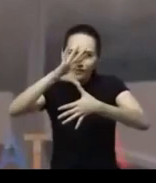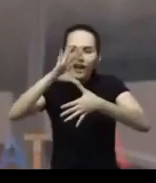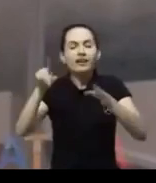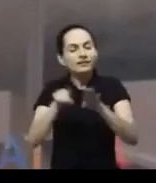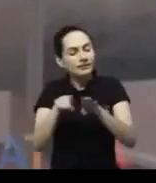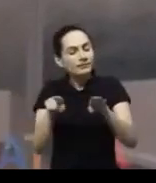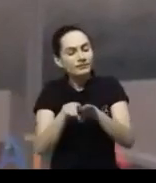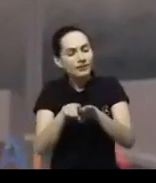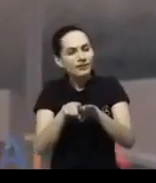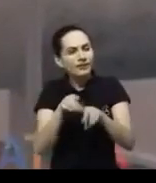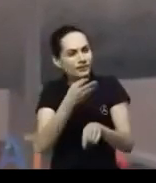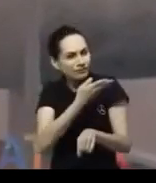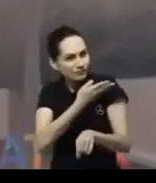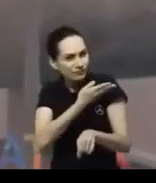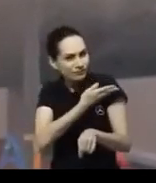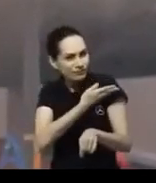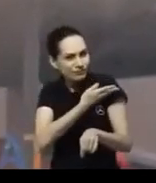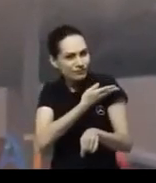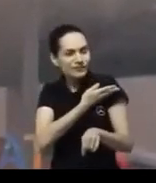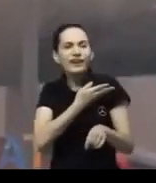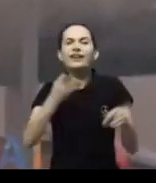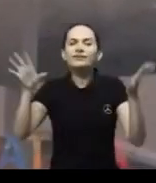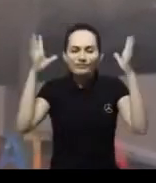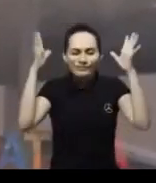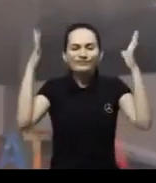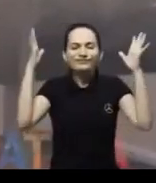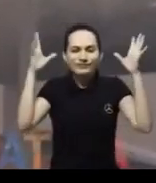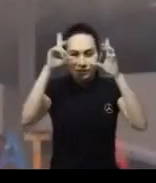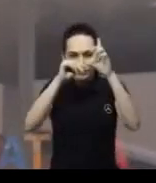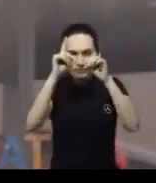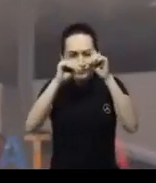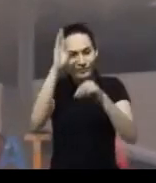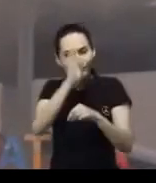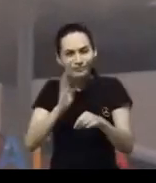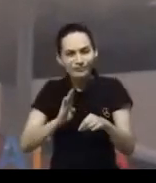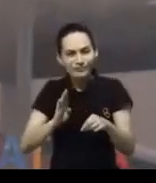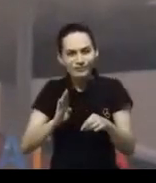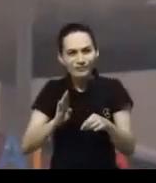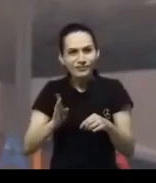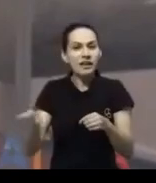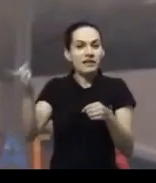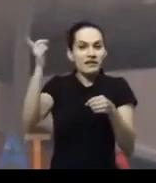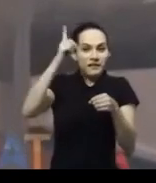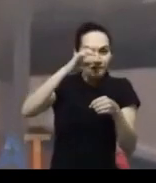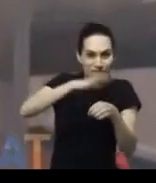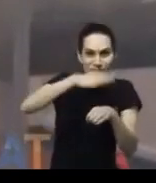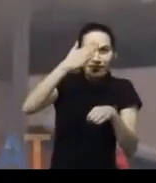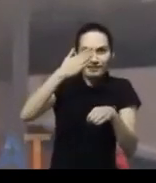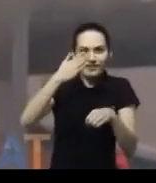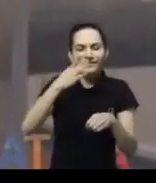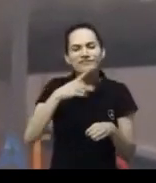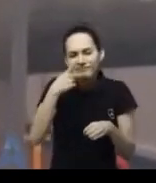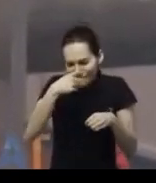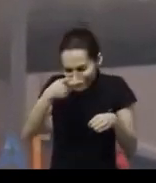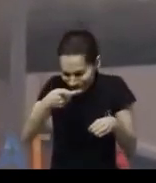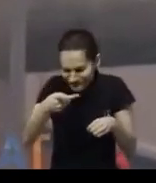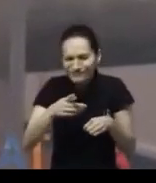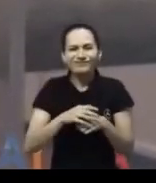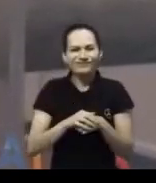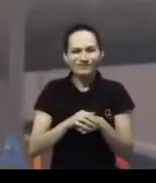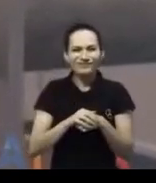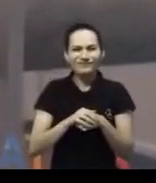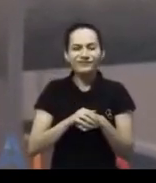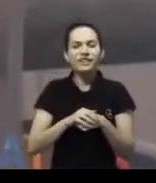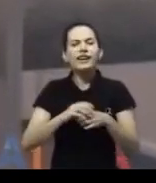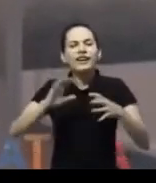Overseas, desejamos parabéns à Mercedes-Benz do Brasil. Que venham muito mais anos de nossa forte parceria, or um